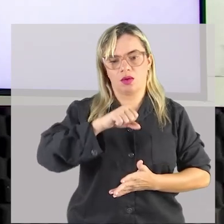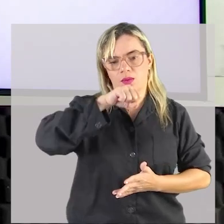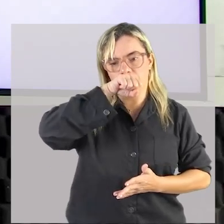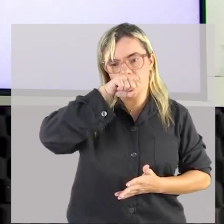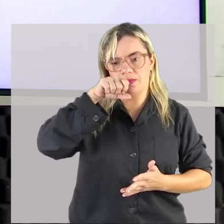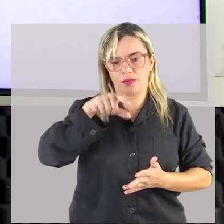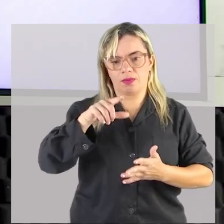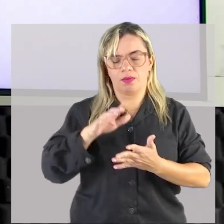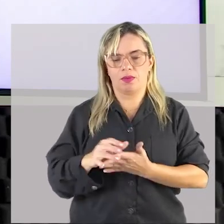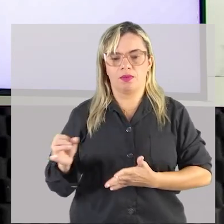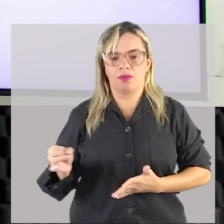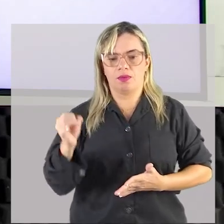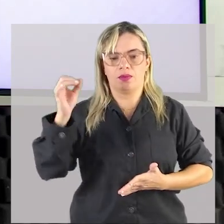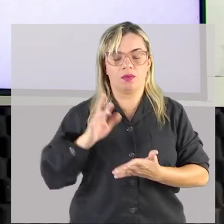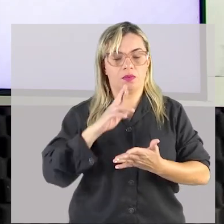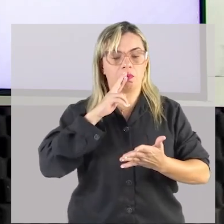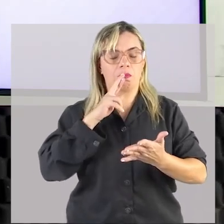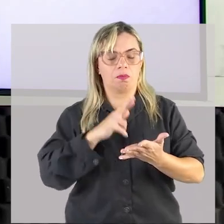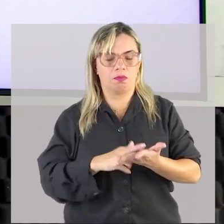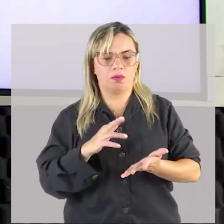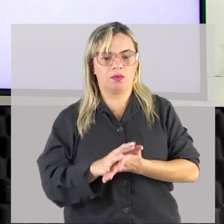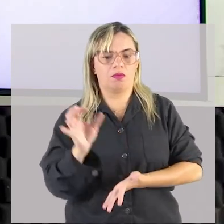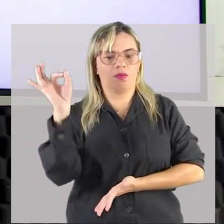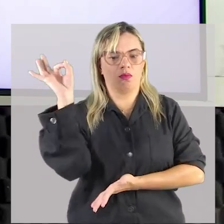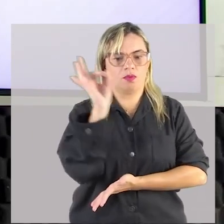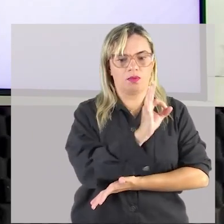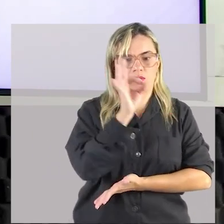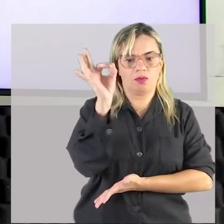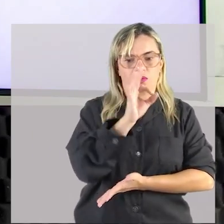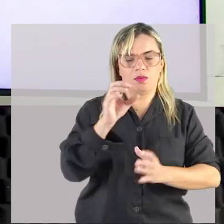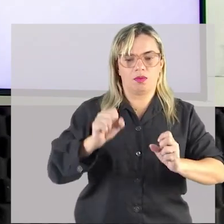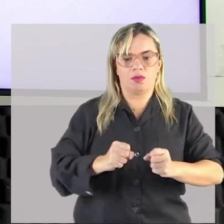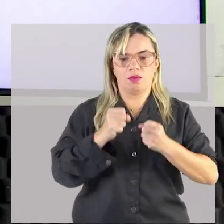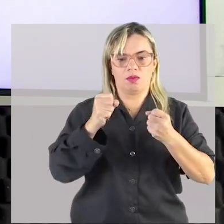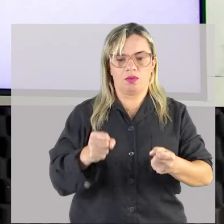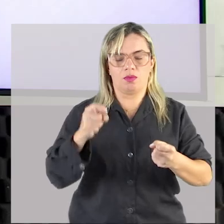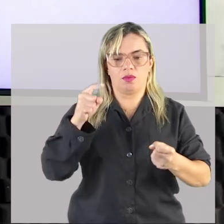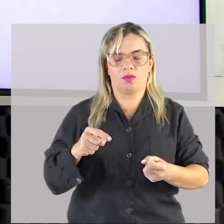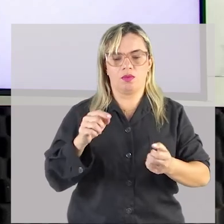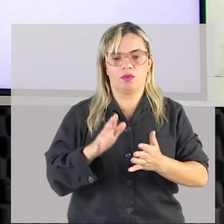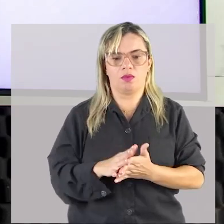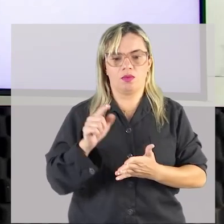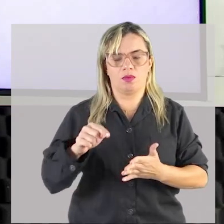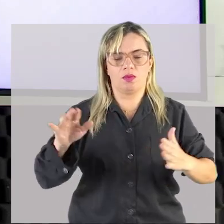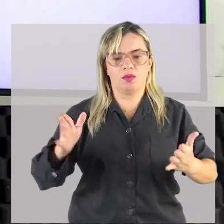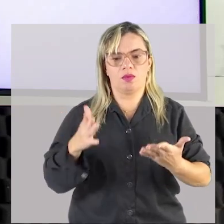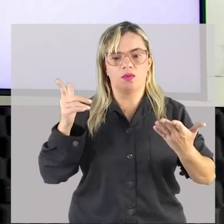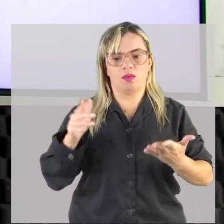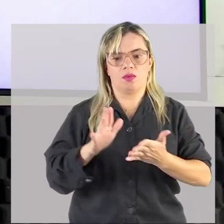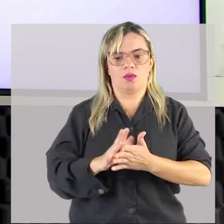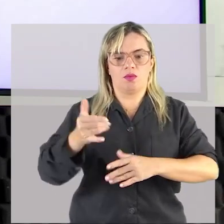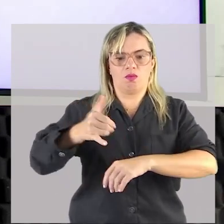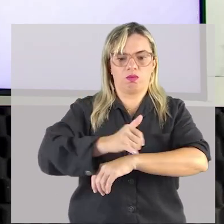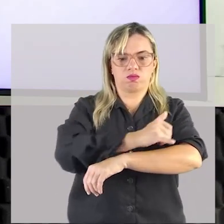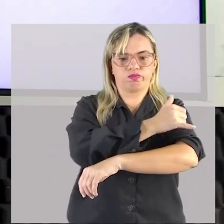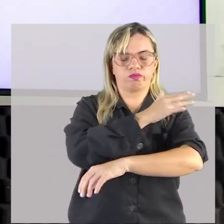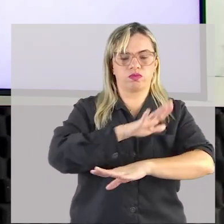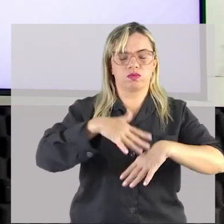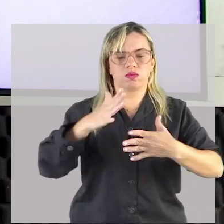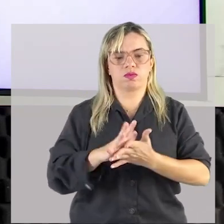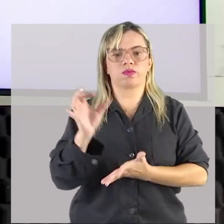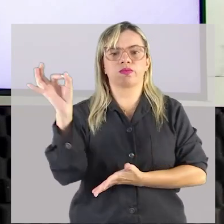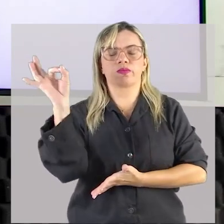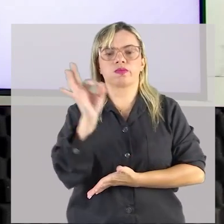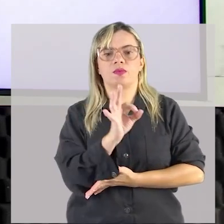também fundamental para poder responder, em percentual, pode desencadear a obesidade em quantos